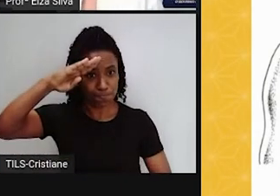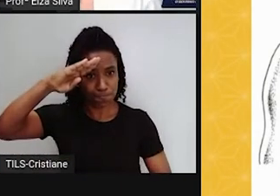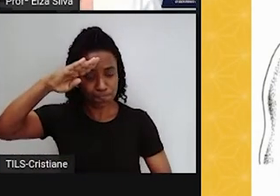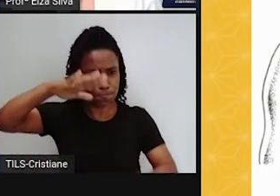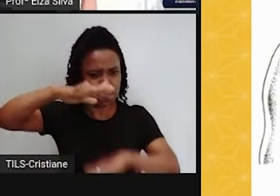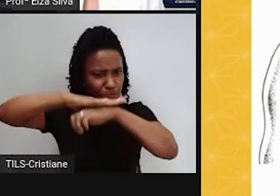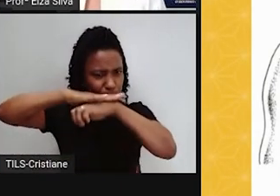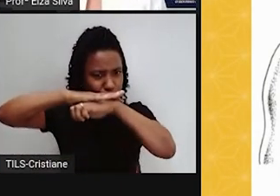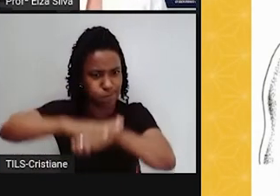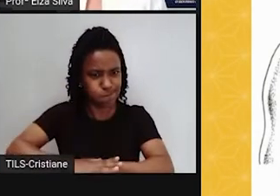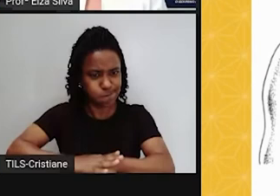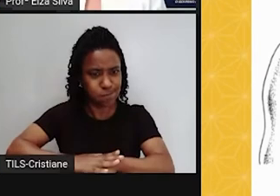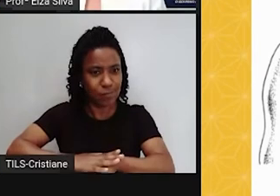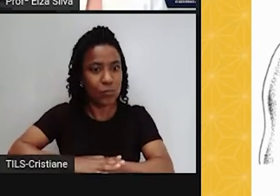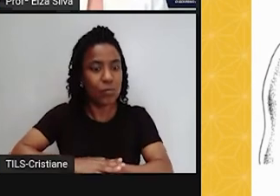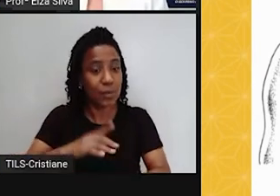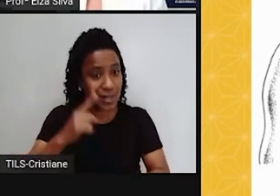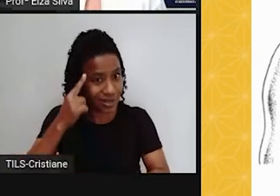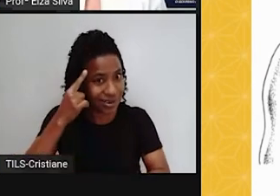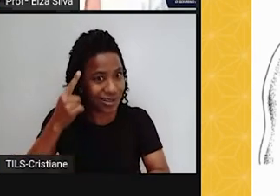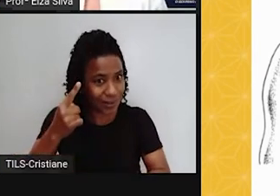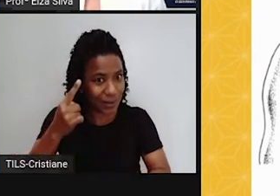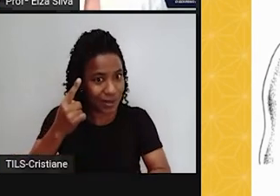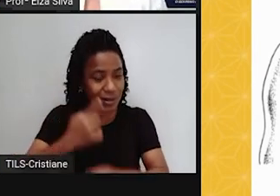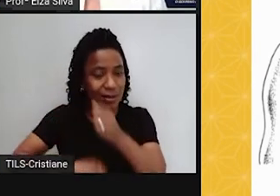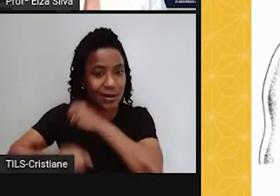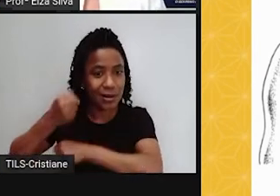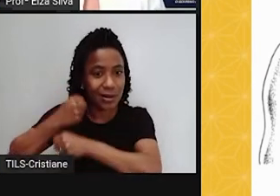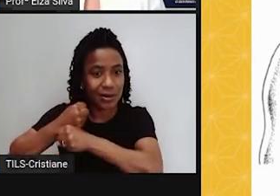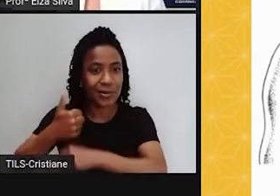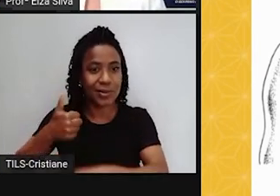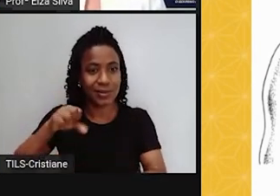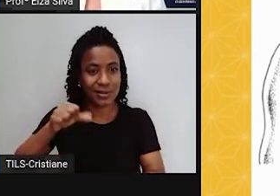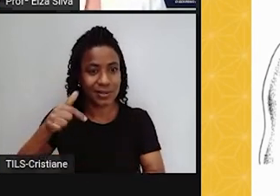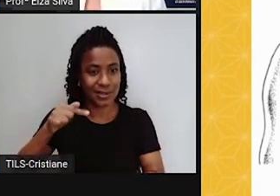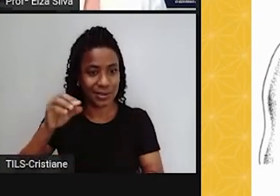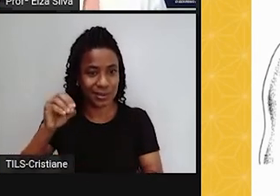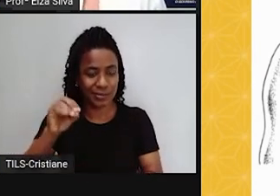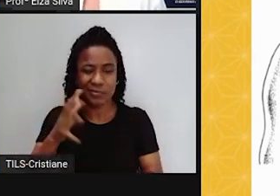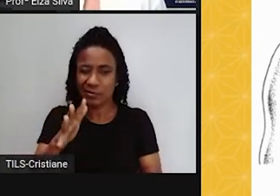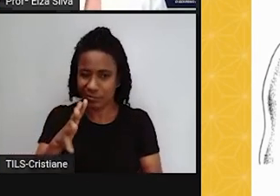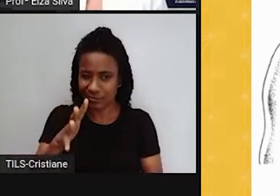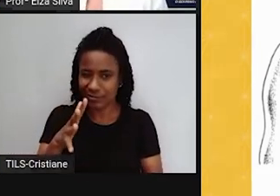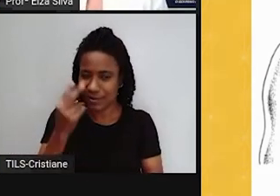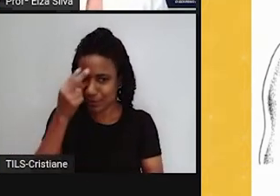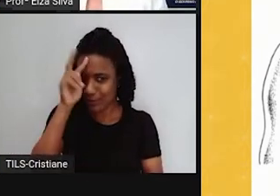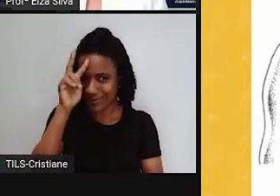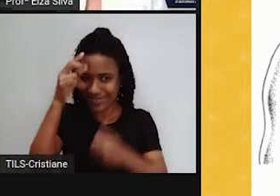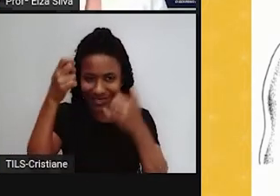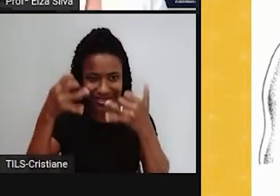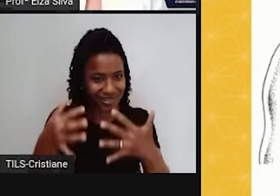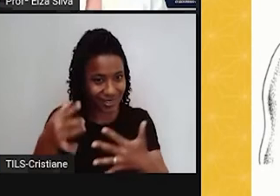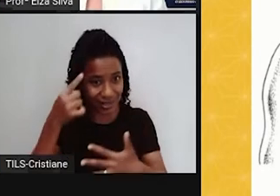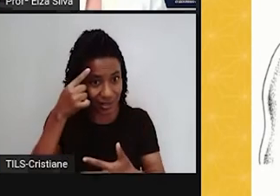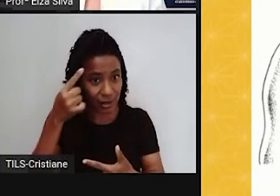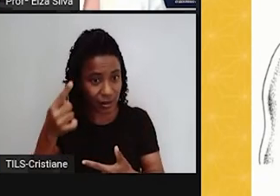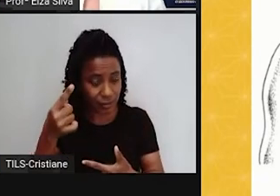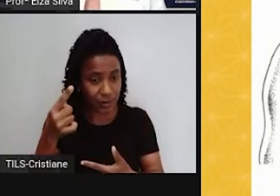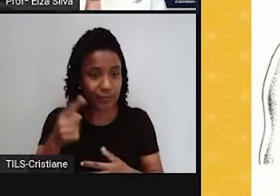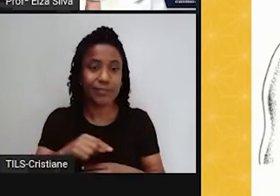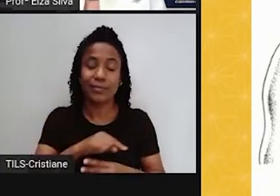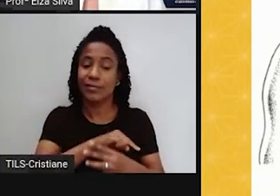falar na aula de história, lá pela década de 70, aproximadamente. mesmo período em que ele